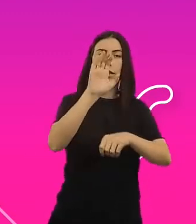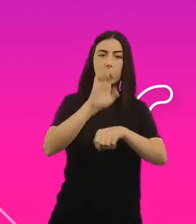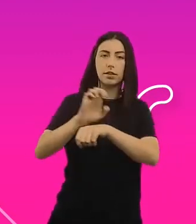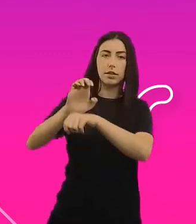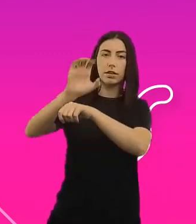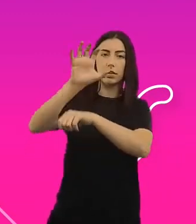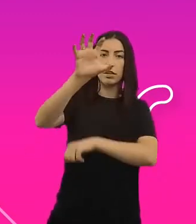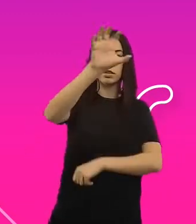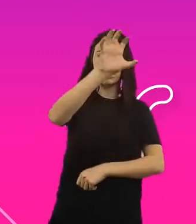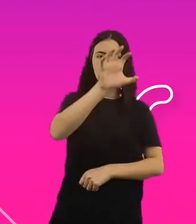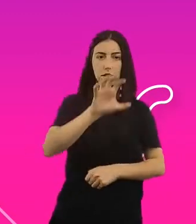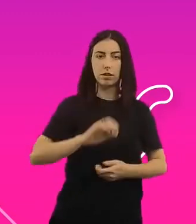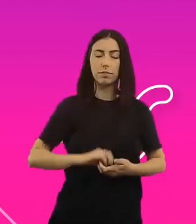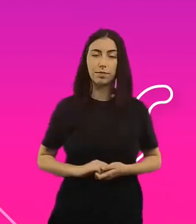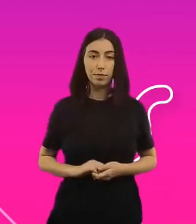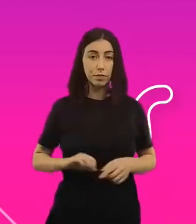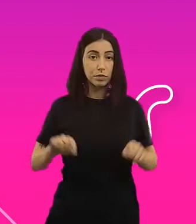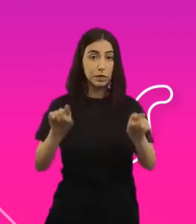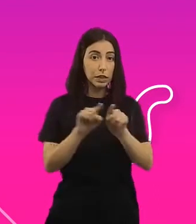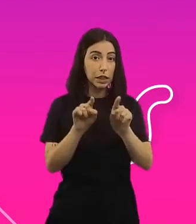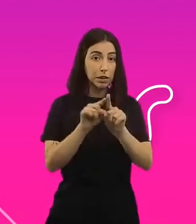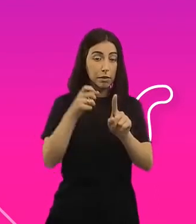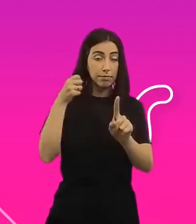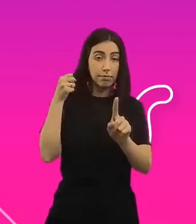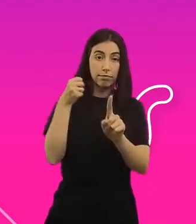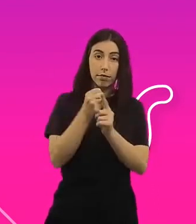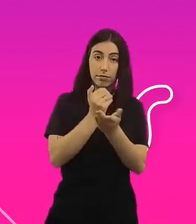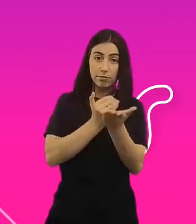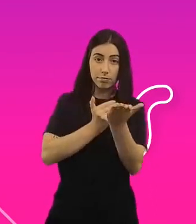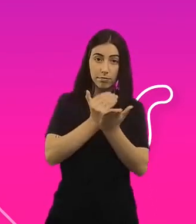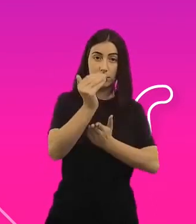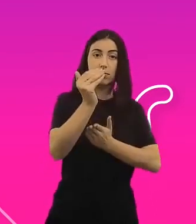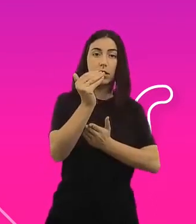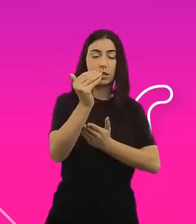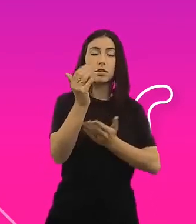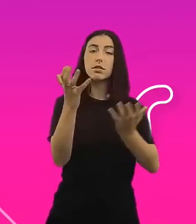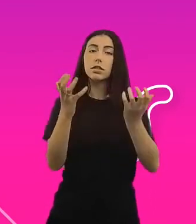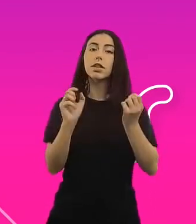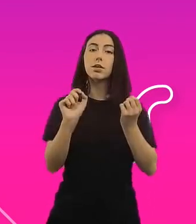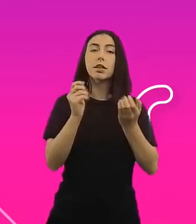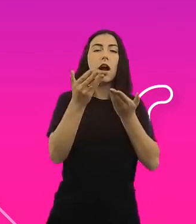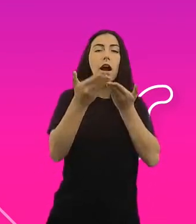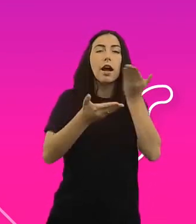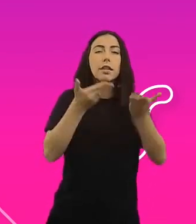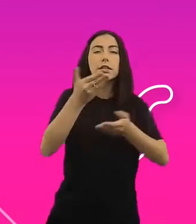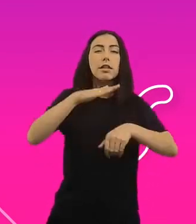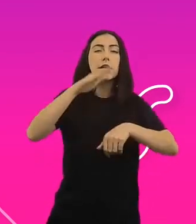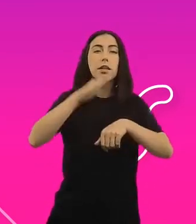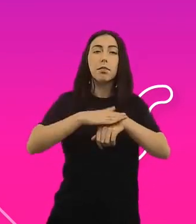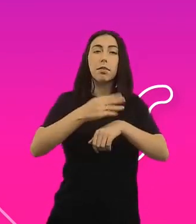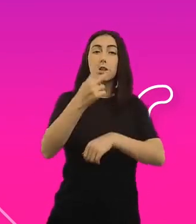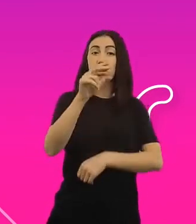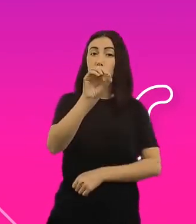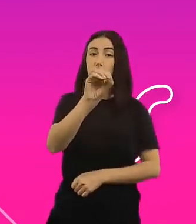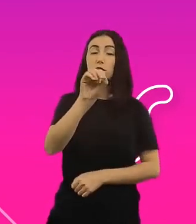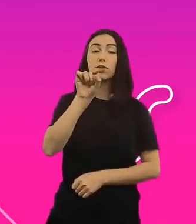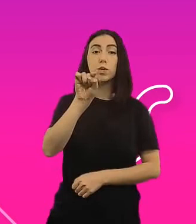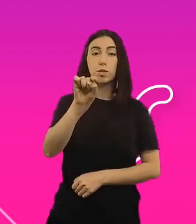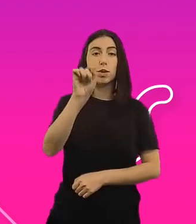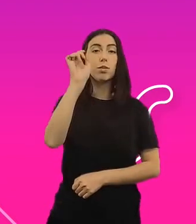impacto na partida, a gente busca atender aí 20 mil mulheres nesse primeiro ano,